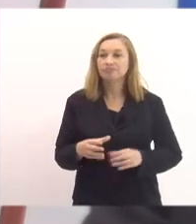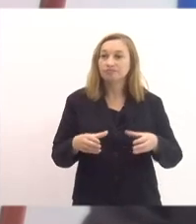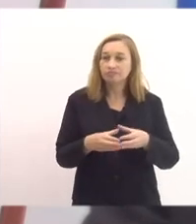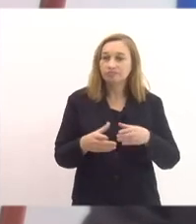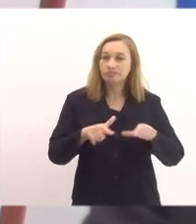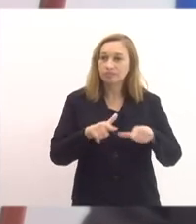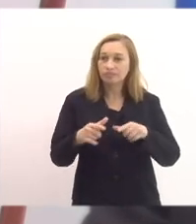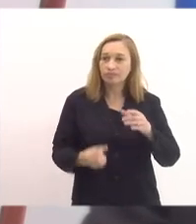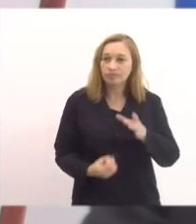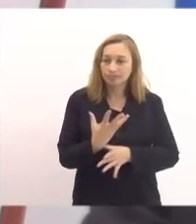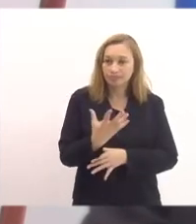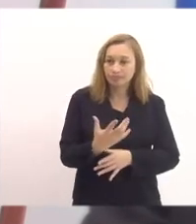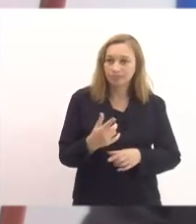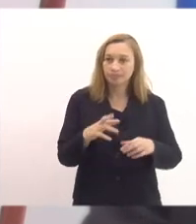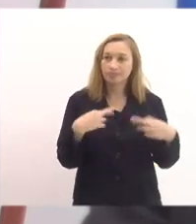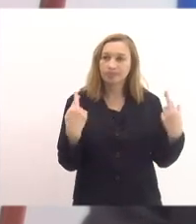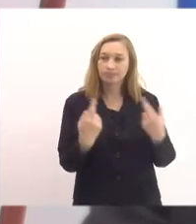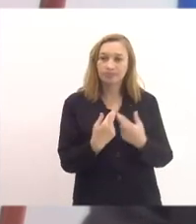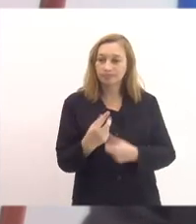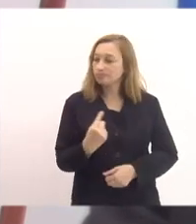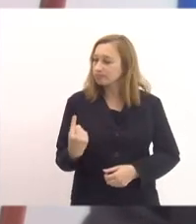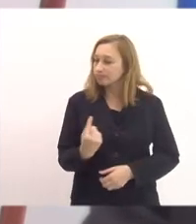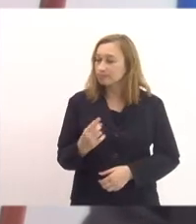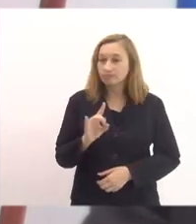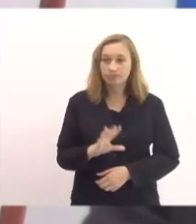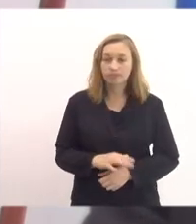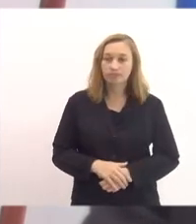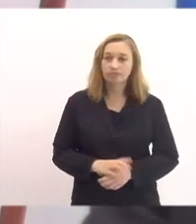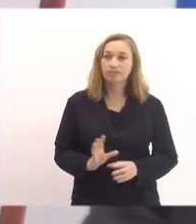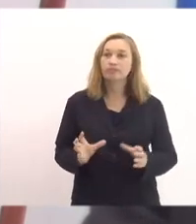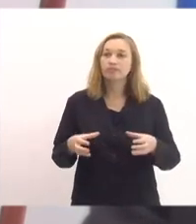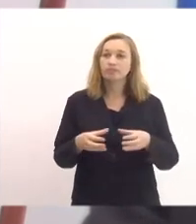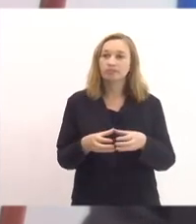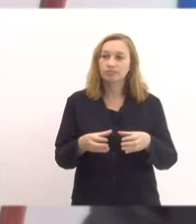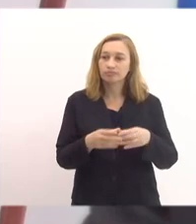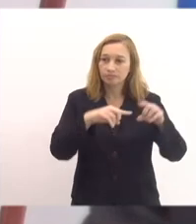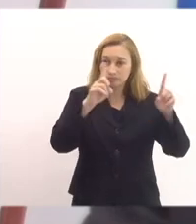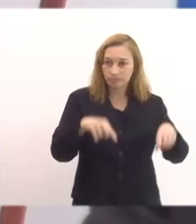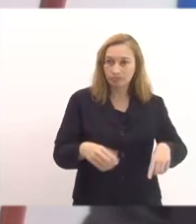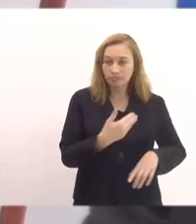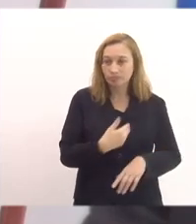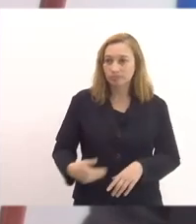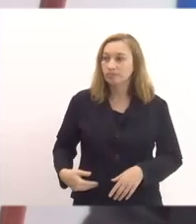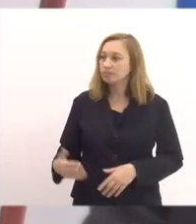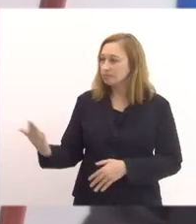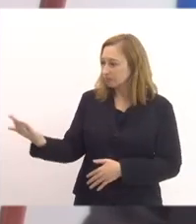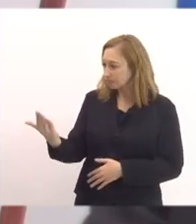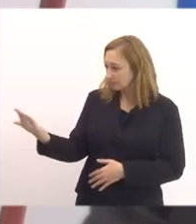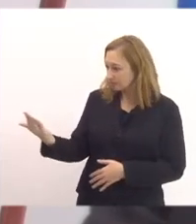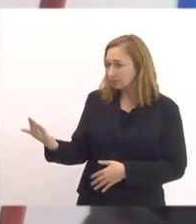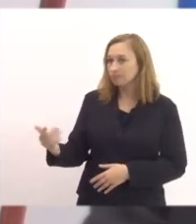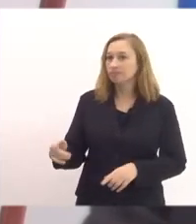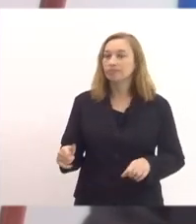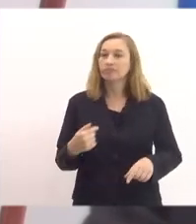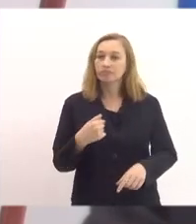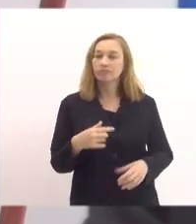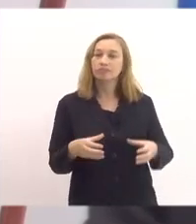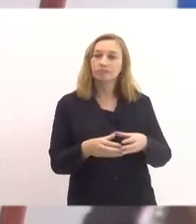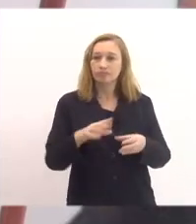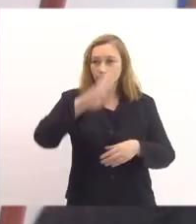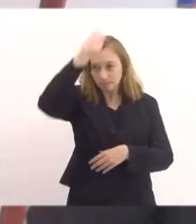trabalho, vamos fazer a reunião só nossa. Comissão de Servidores, vocês pontualmente, eu, Corpo de